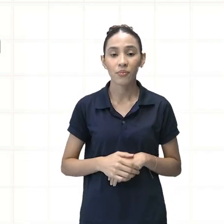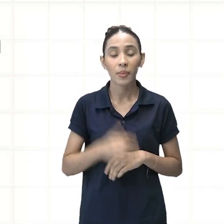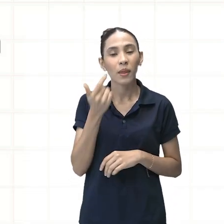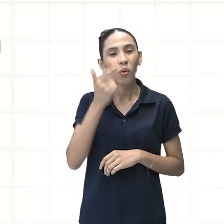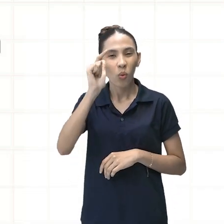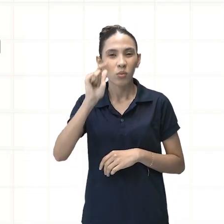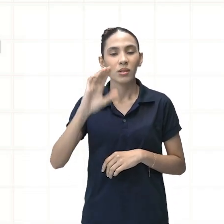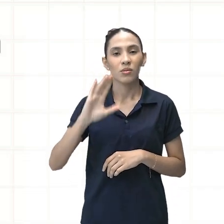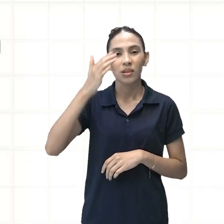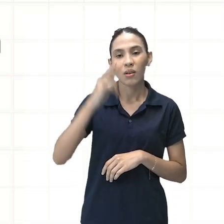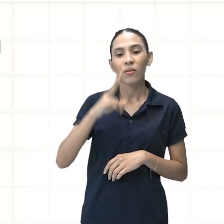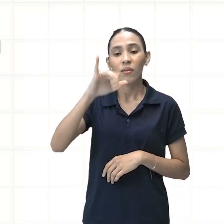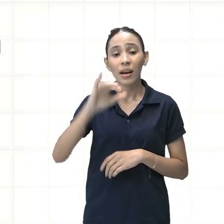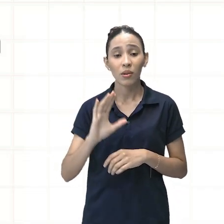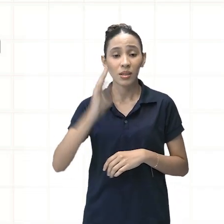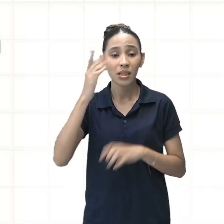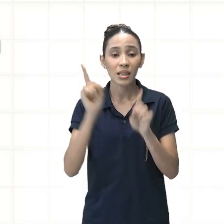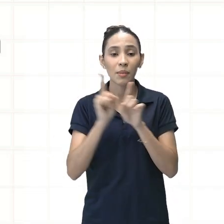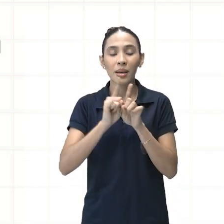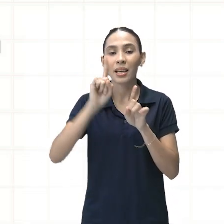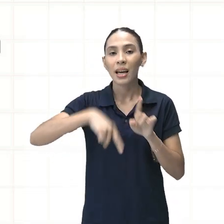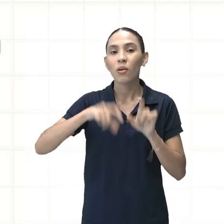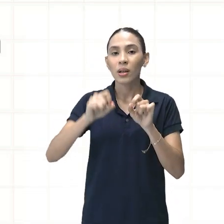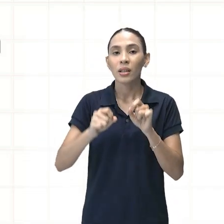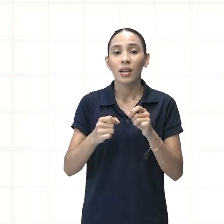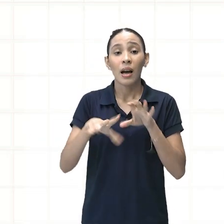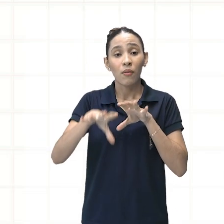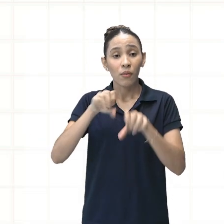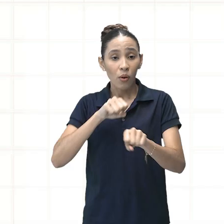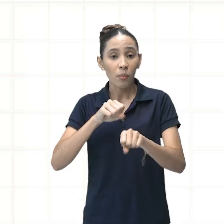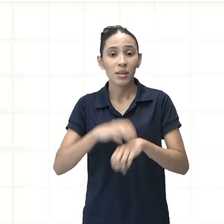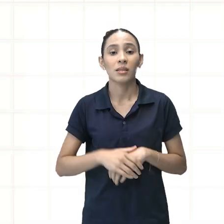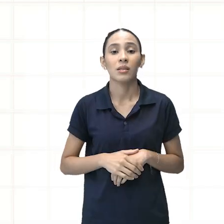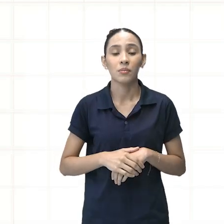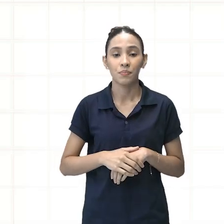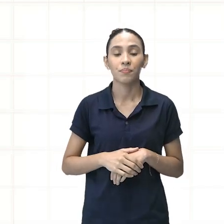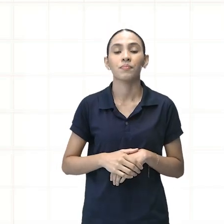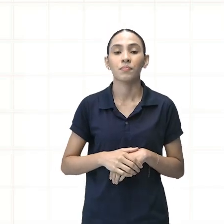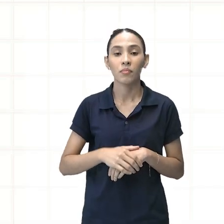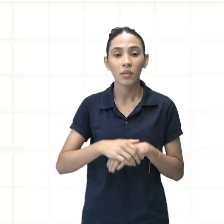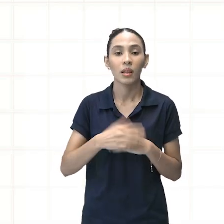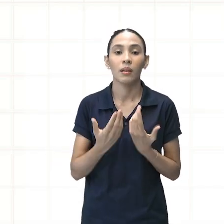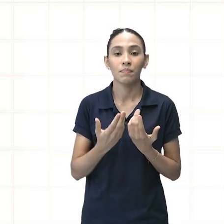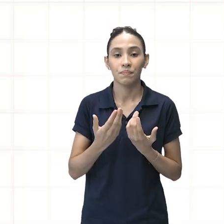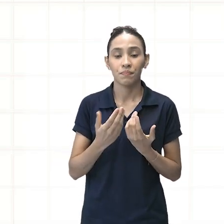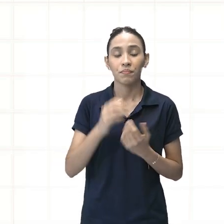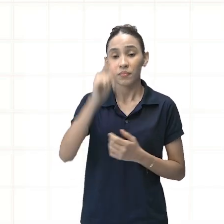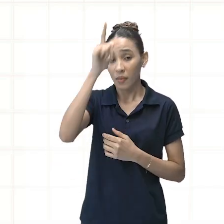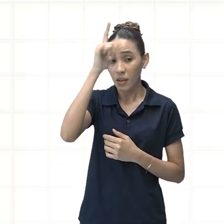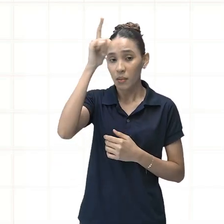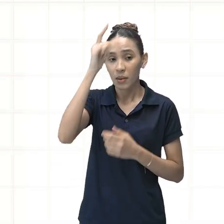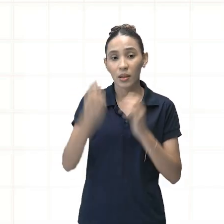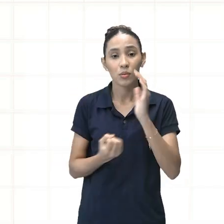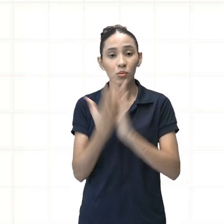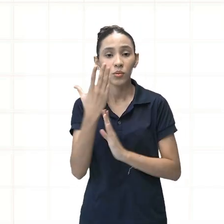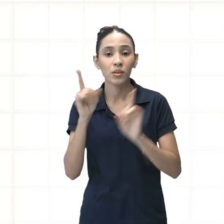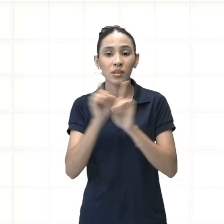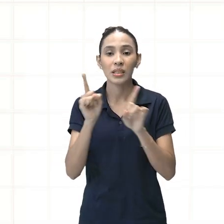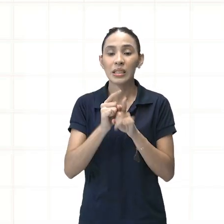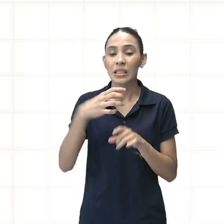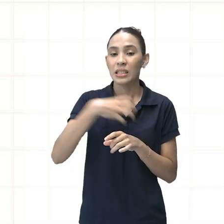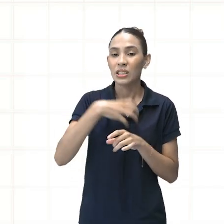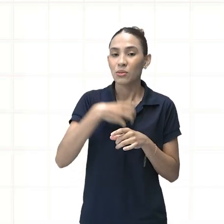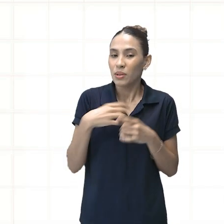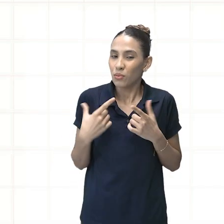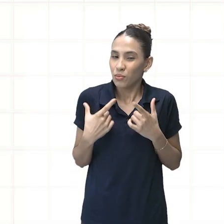Outra situação que vai acontecer também será a formação do Império Alemão. Surgimento do sentimento